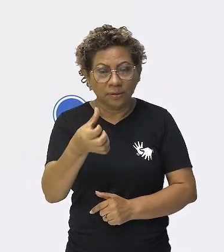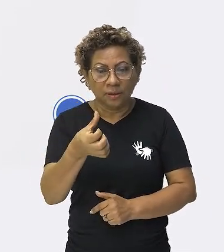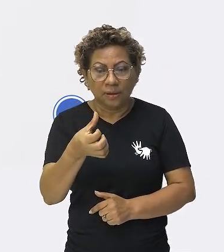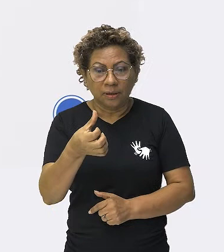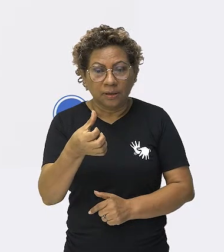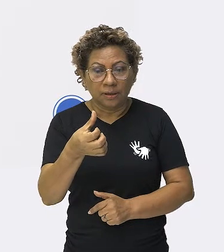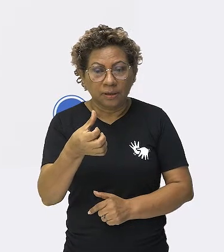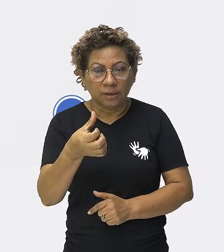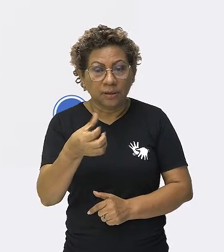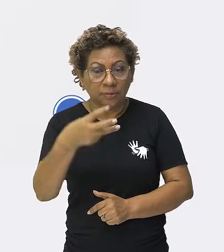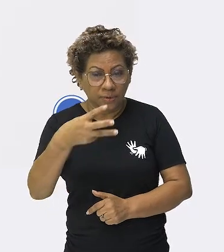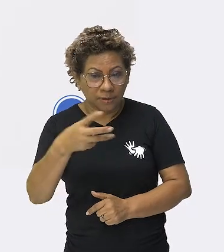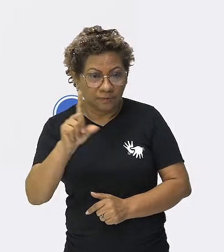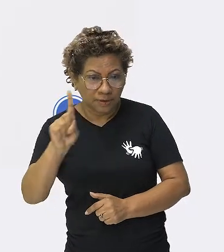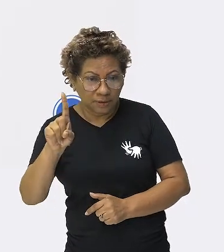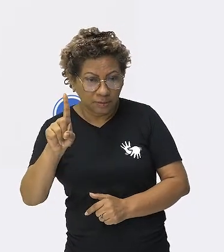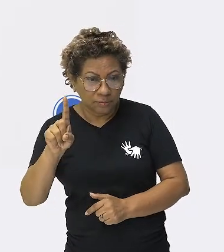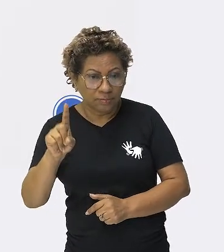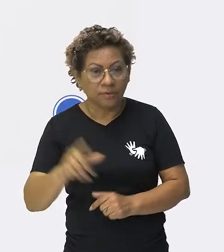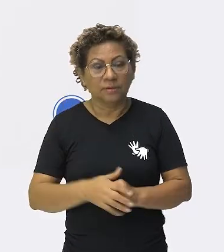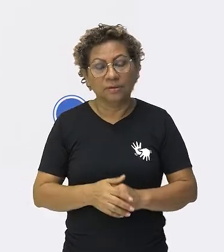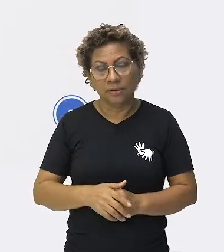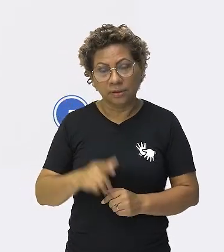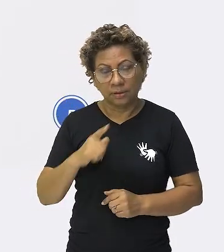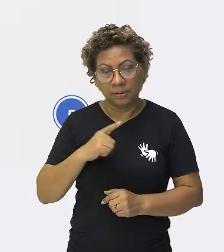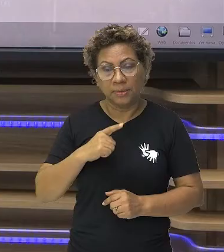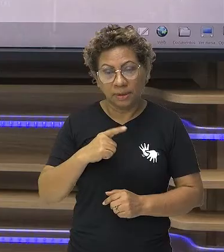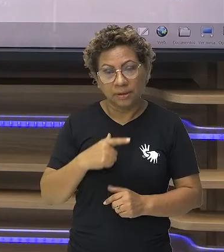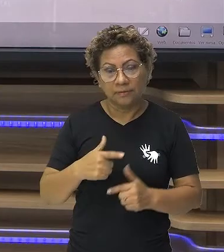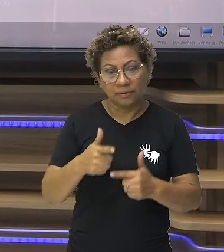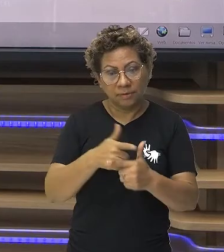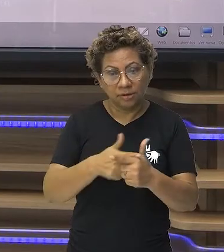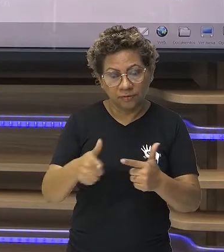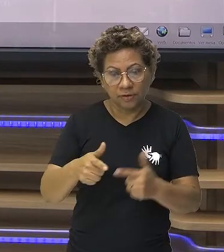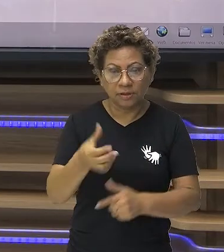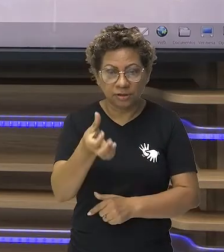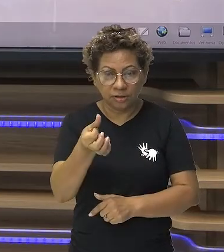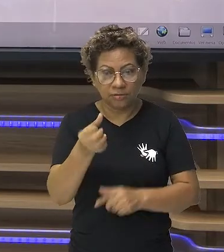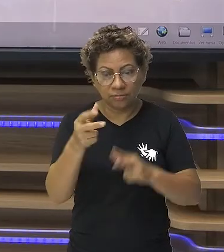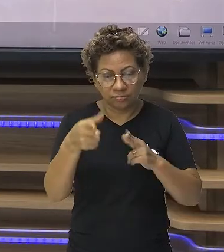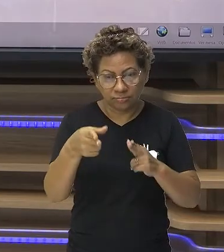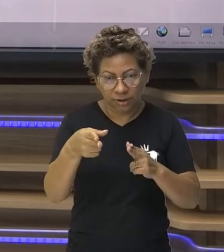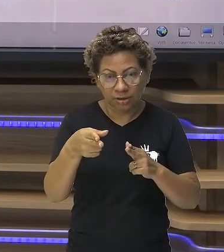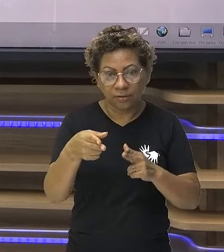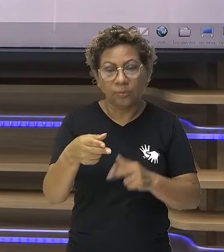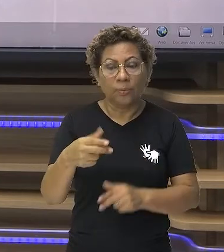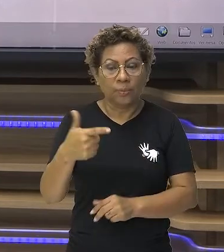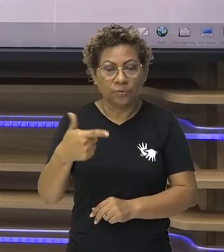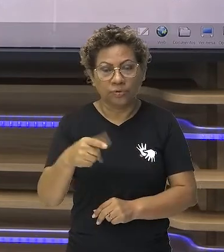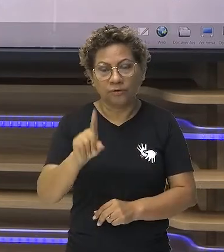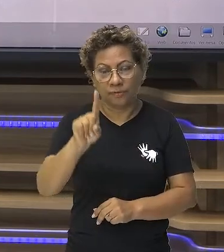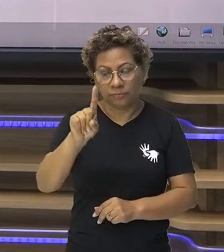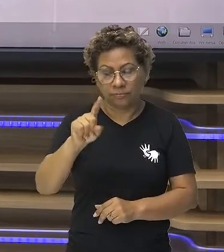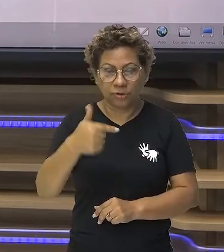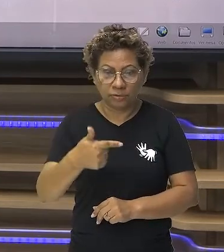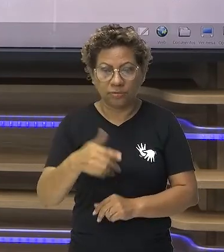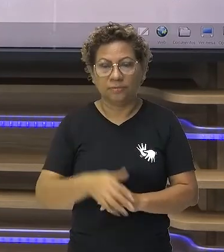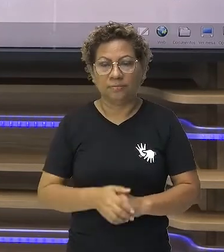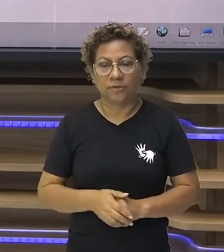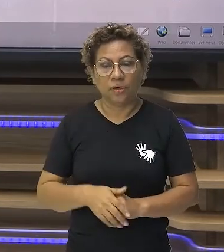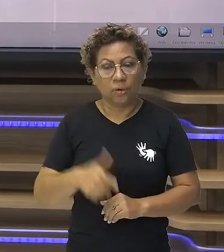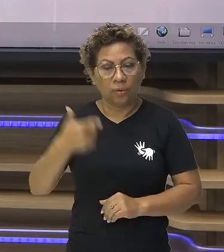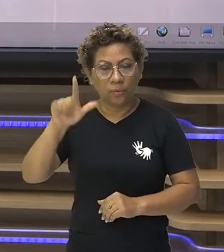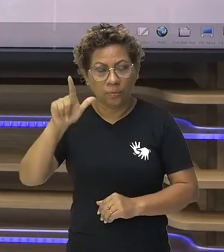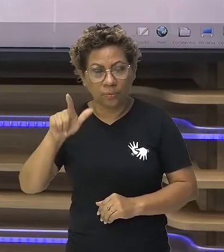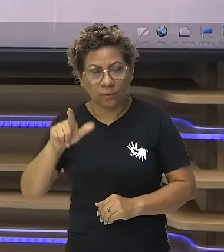1 sobre 2. Certo, meus amigos? Parabéns a todos aí pela participação. Vamos então para a nossa próxima